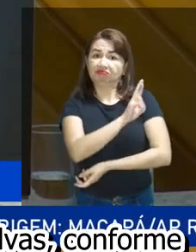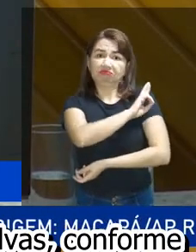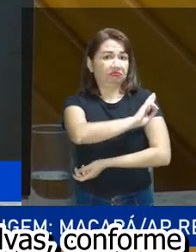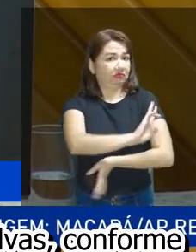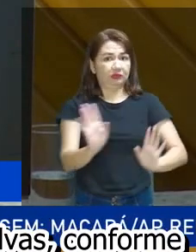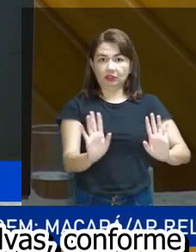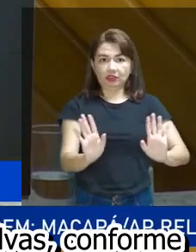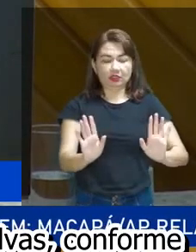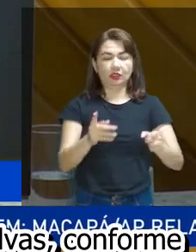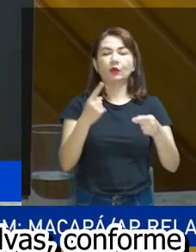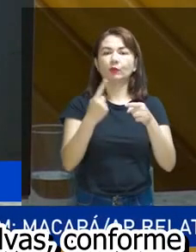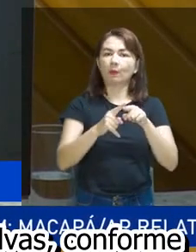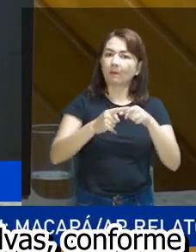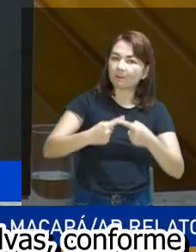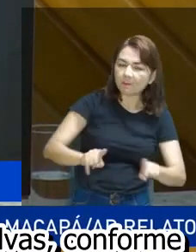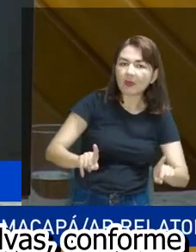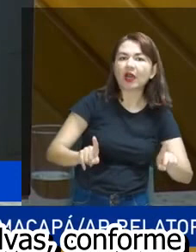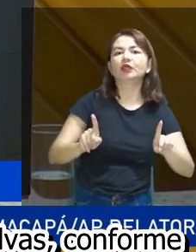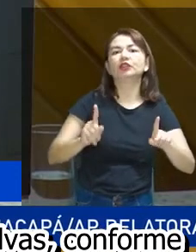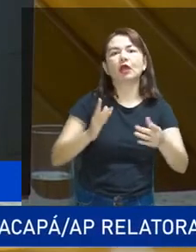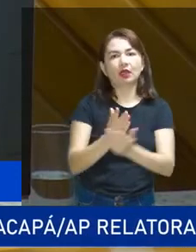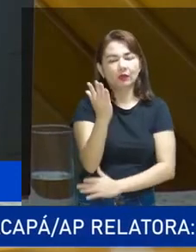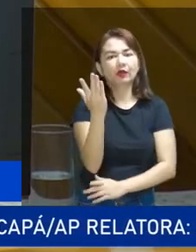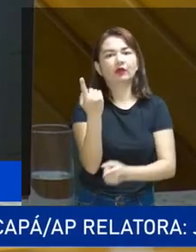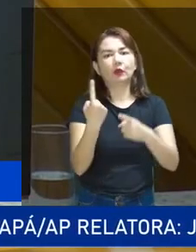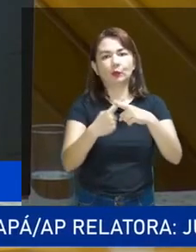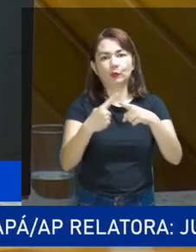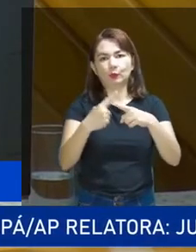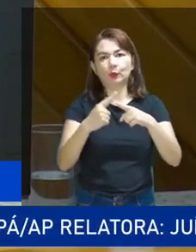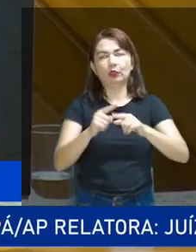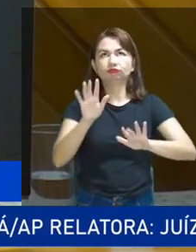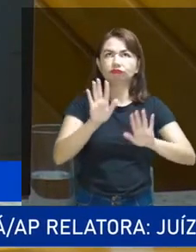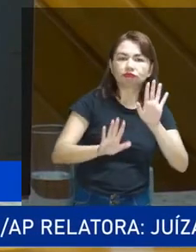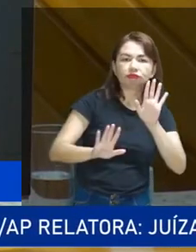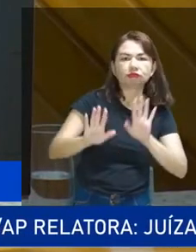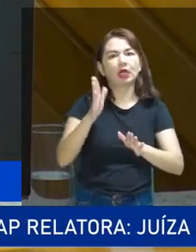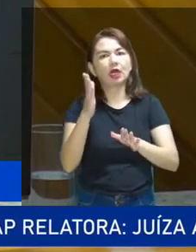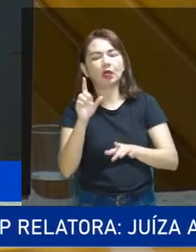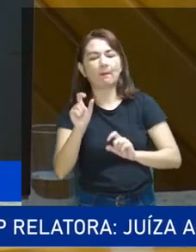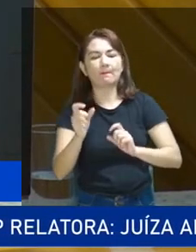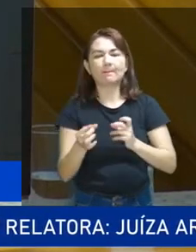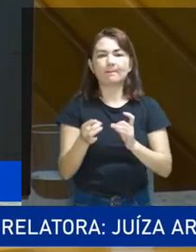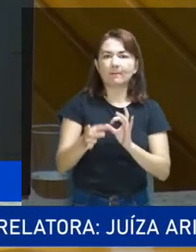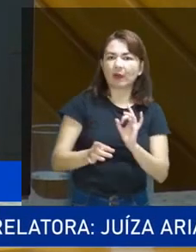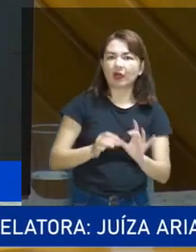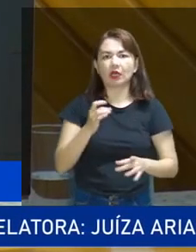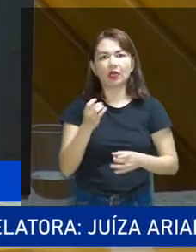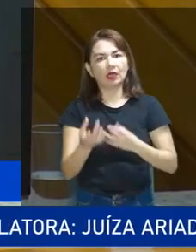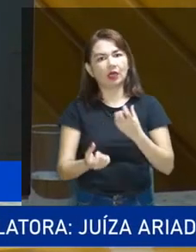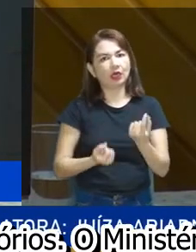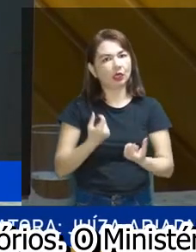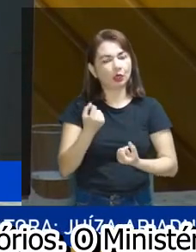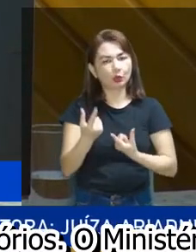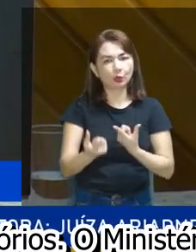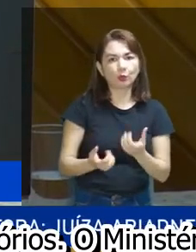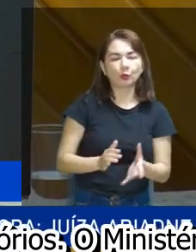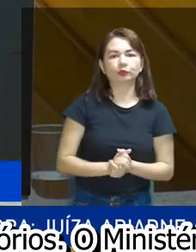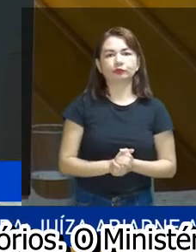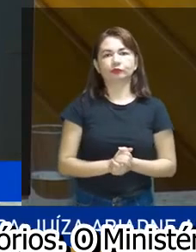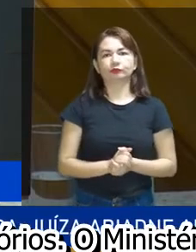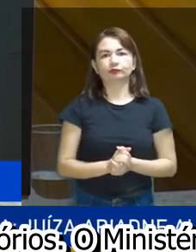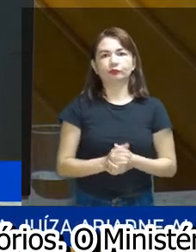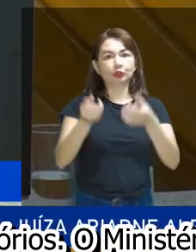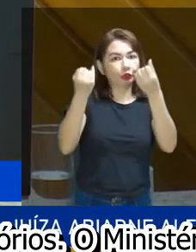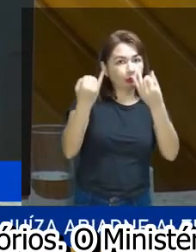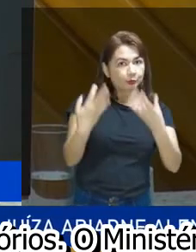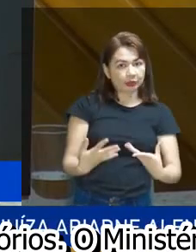das contas da campanha, mas sim a sua aprovação, embora com ressalvas conforme jurisprudência desta Corte. Ao final, requereu